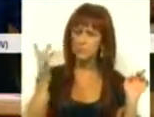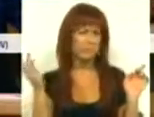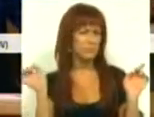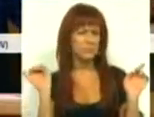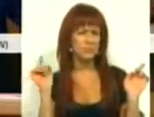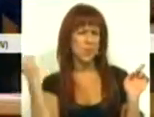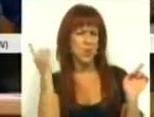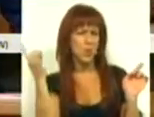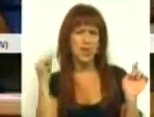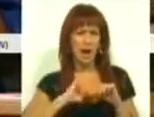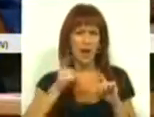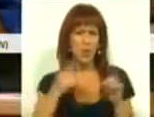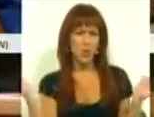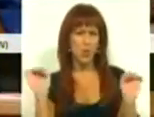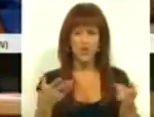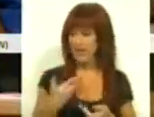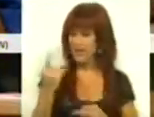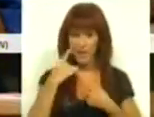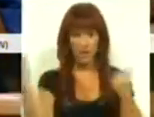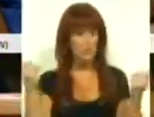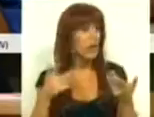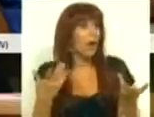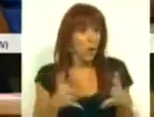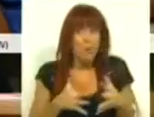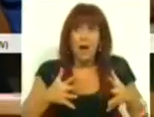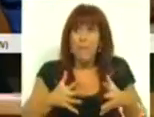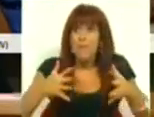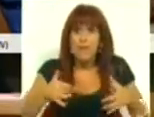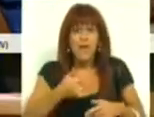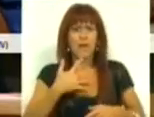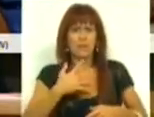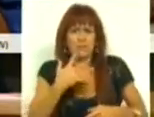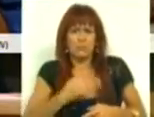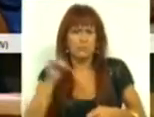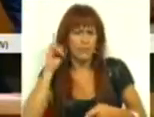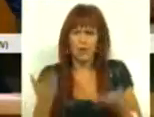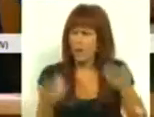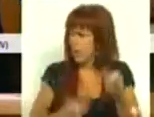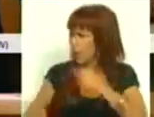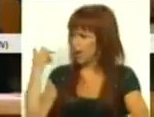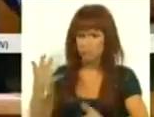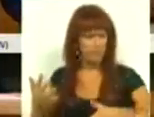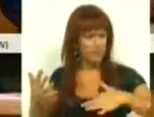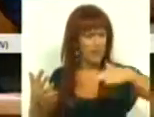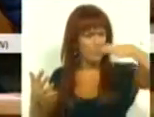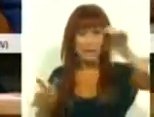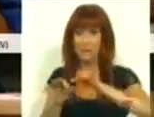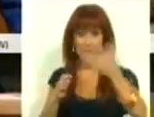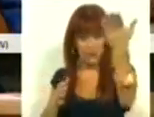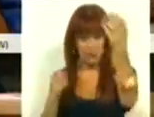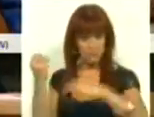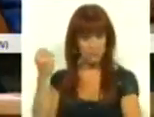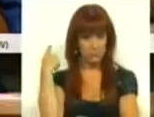não houve um único ano em que a dívida pública não tivesse aumentado em valor absoluto face ao ano anterior, como